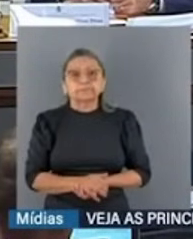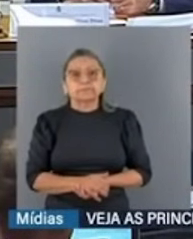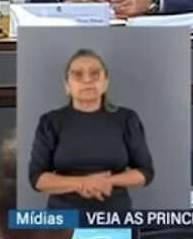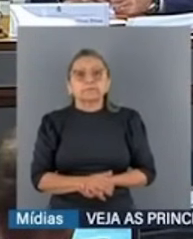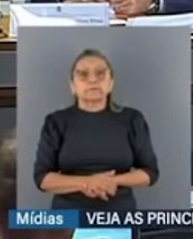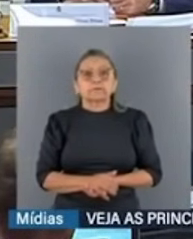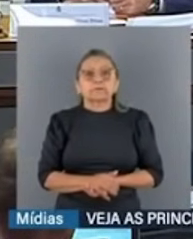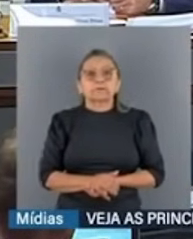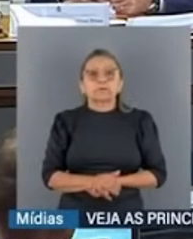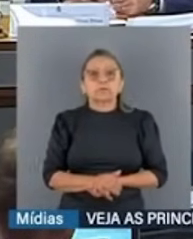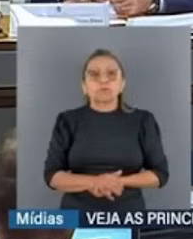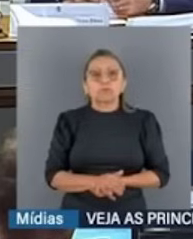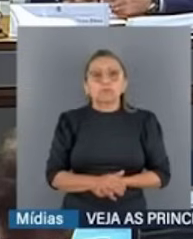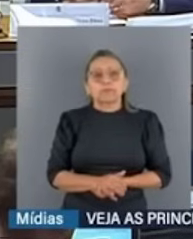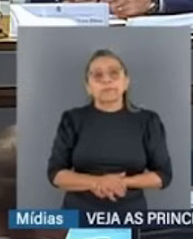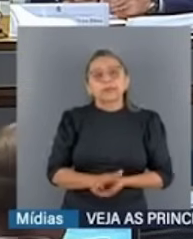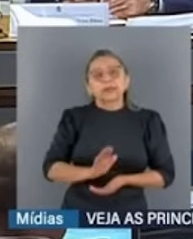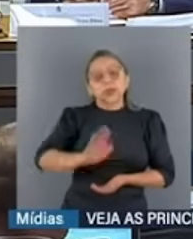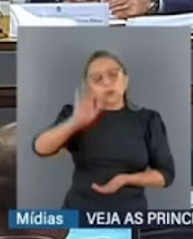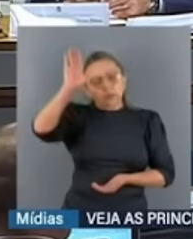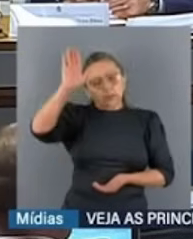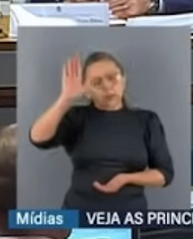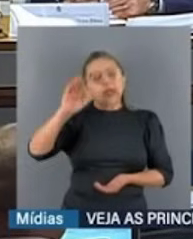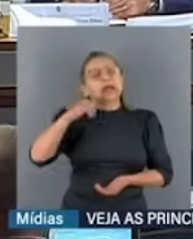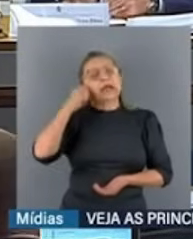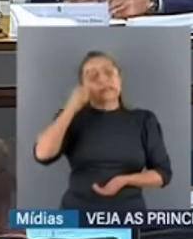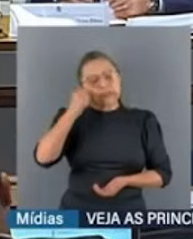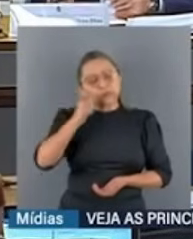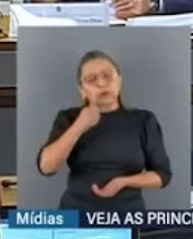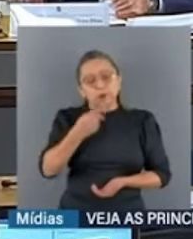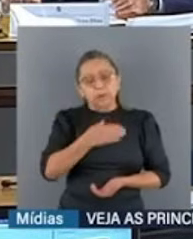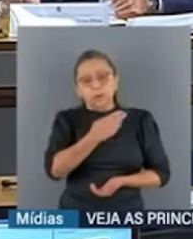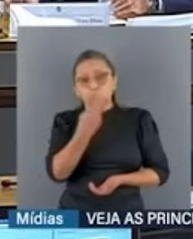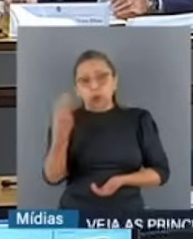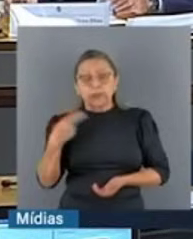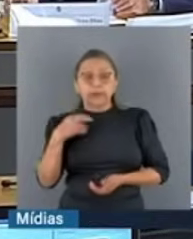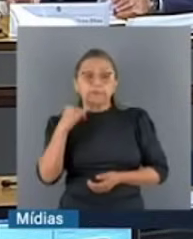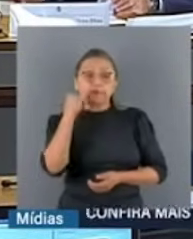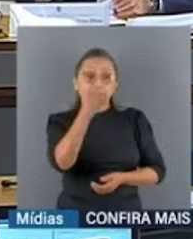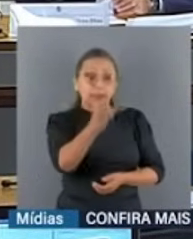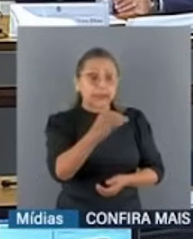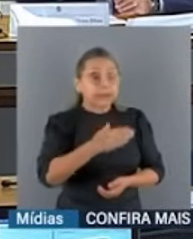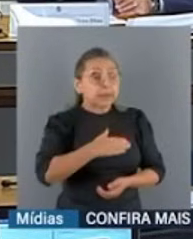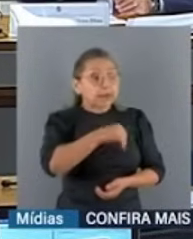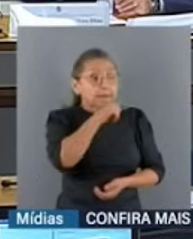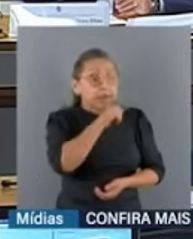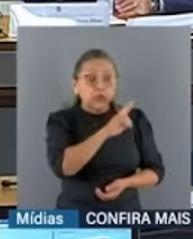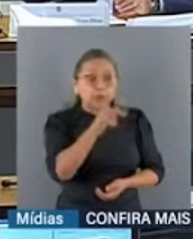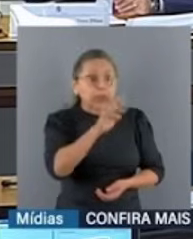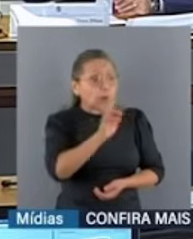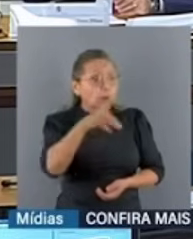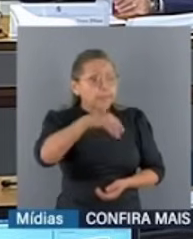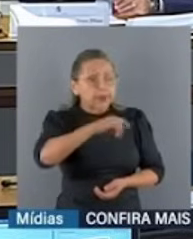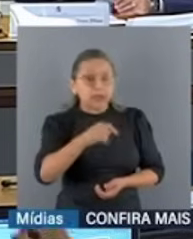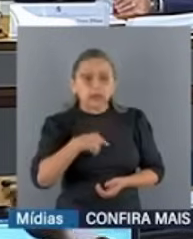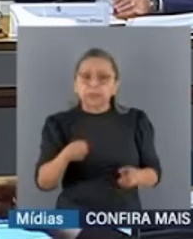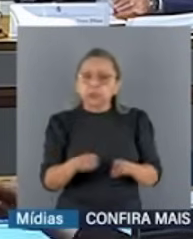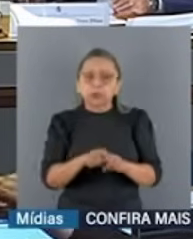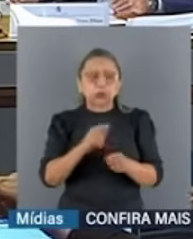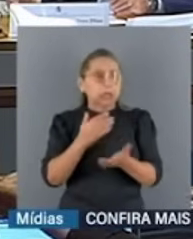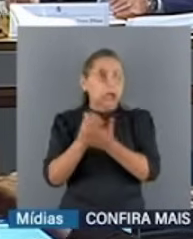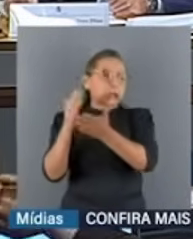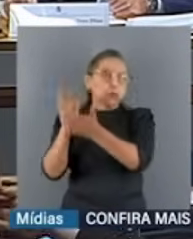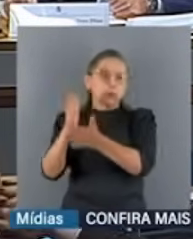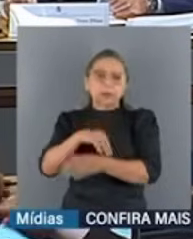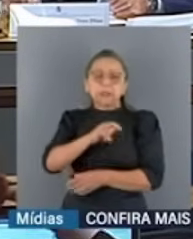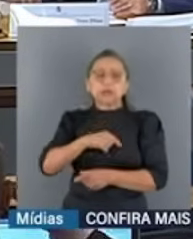fui citado pela senadora Soraya. Eu quero dizer a ela que minha mãe não se chama Maria e também não tenho nada contra nenhuma Maria. Tem uma